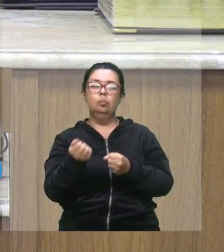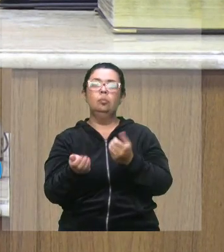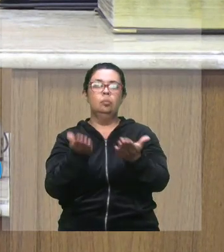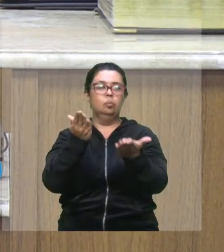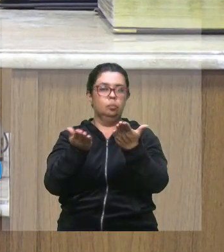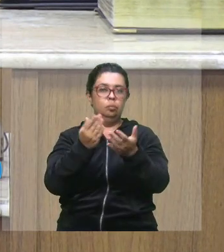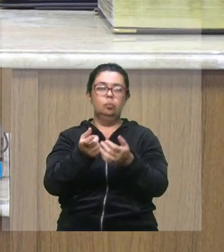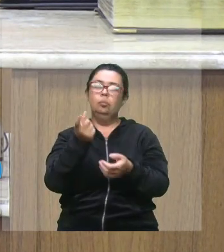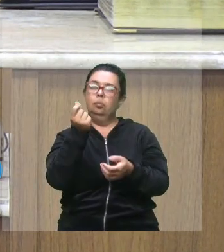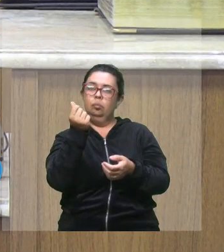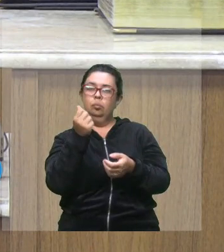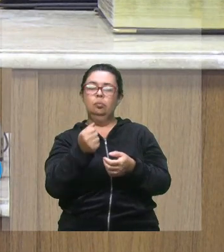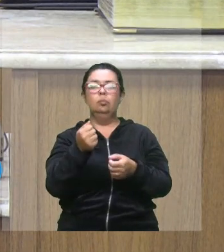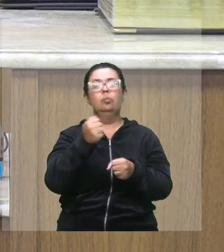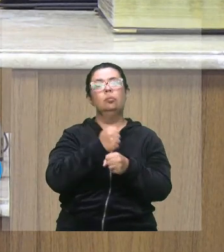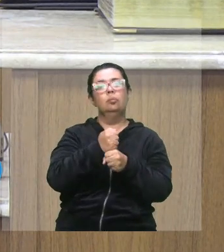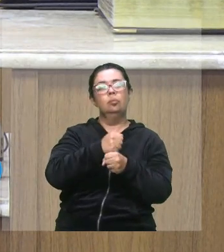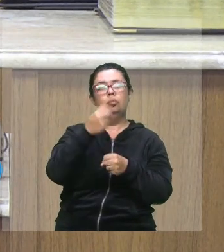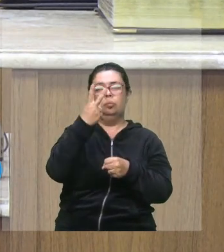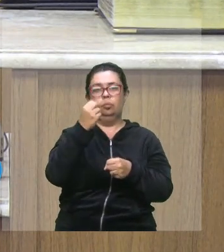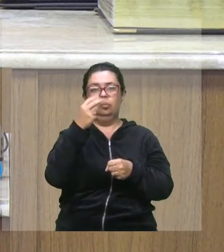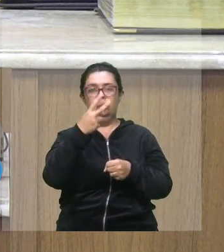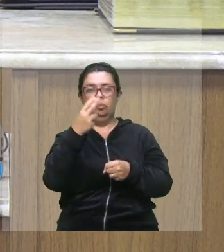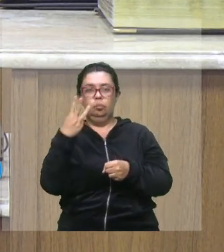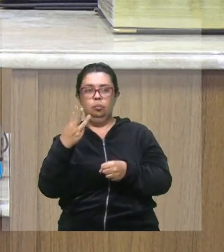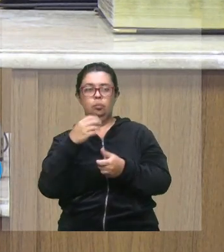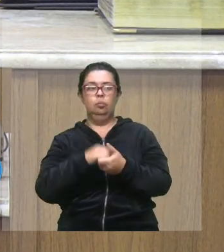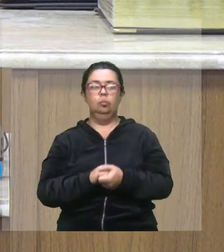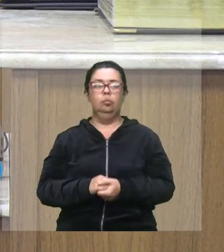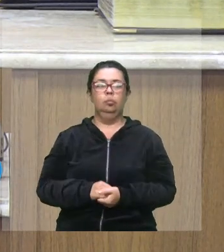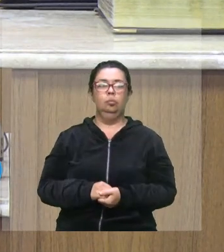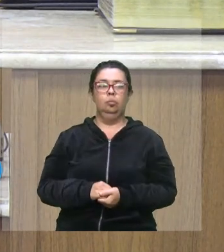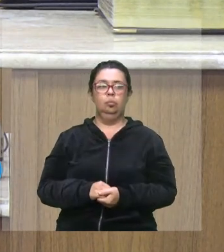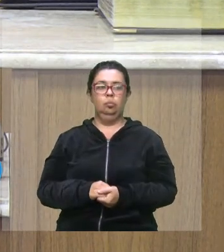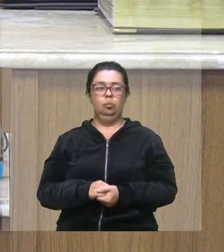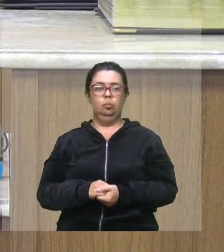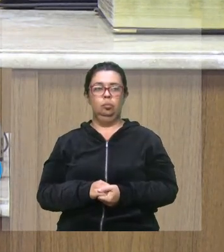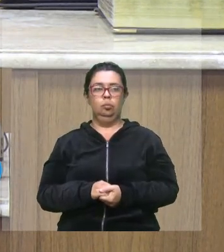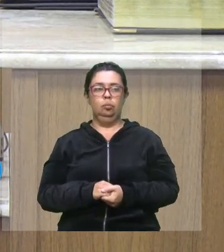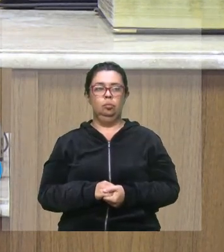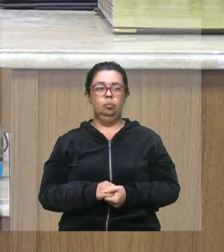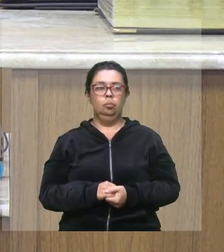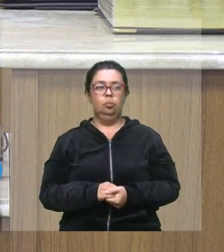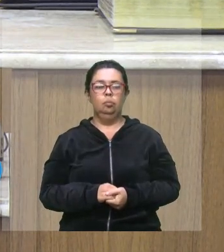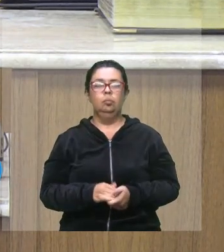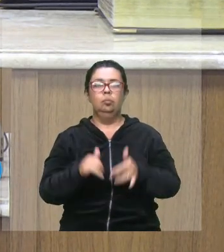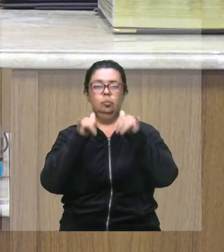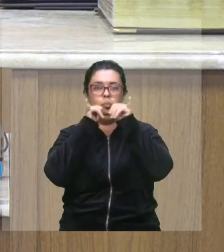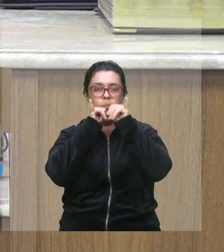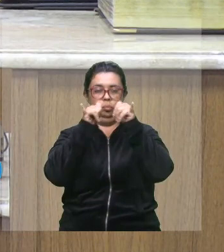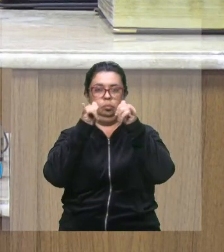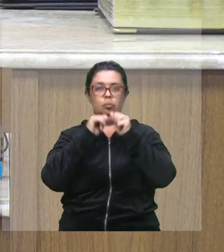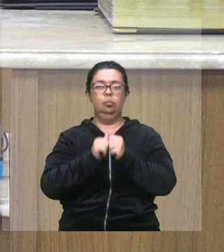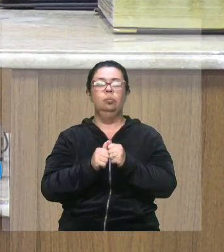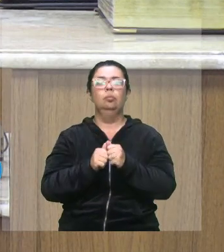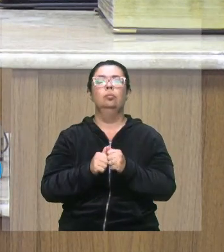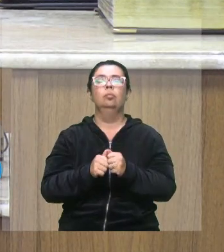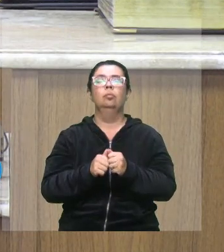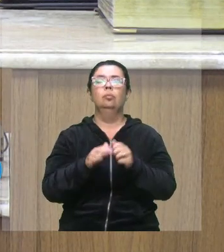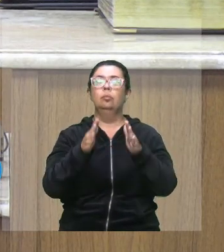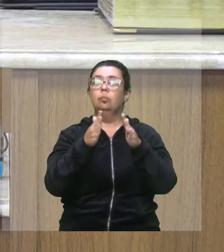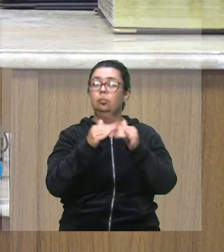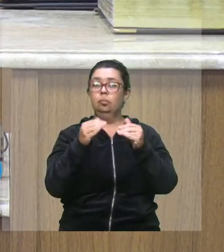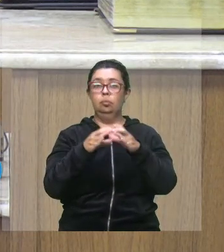de demonstrações contábeis isoladas e consolidadas. Informações, solicitações